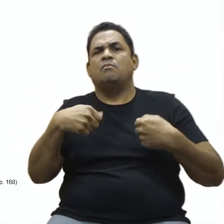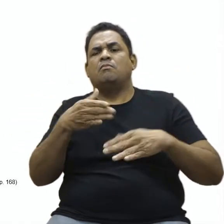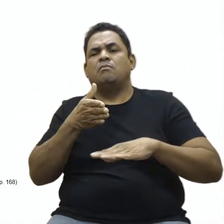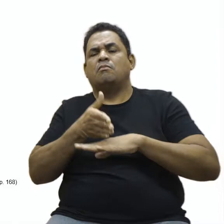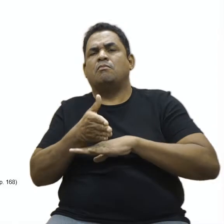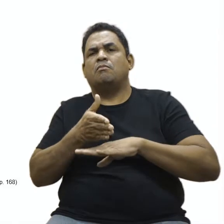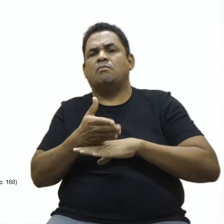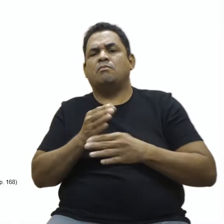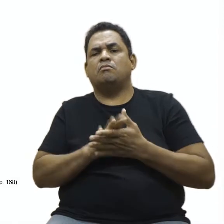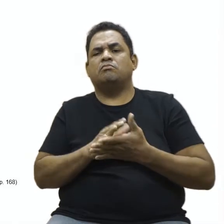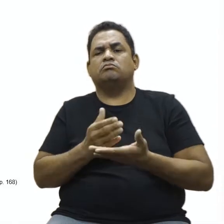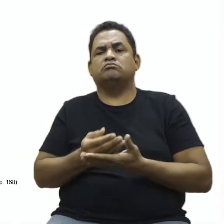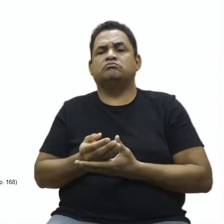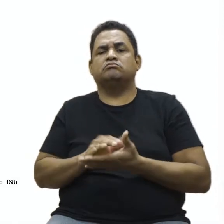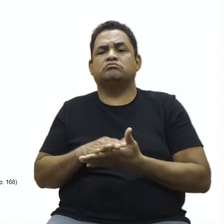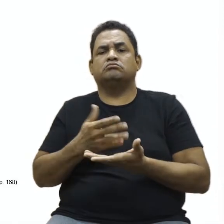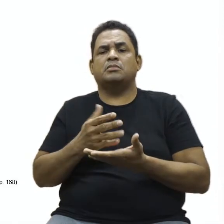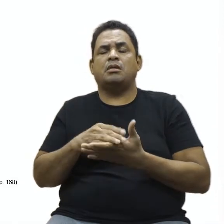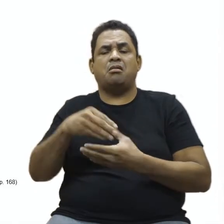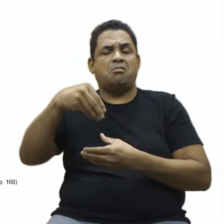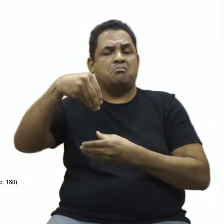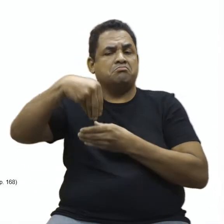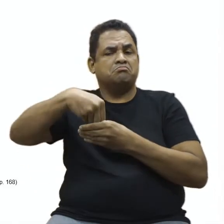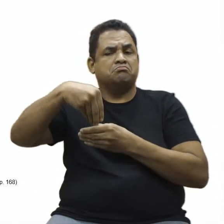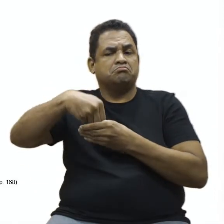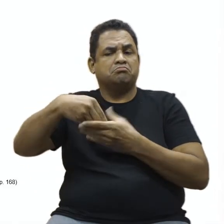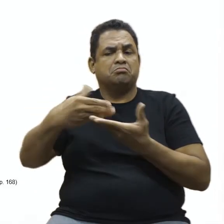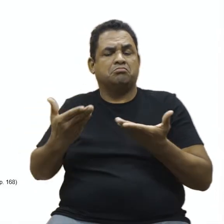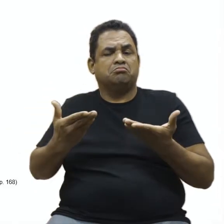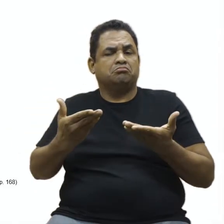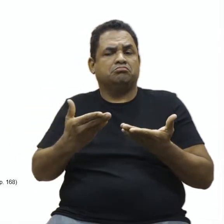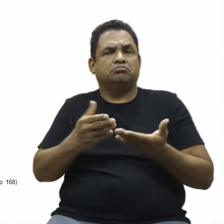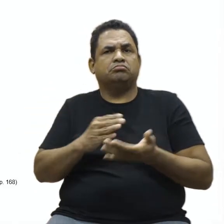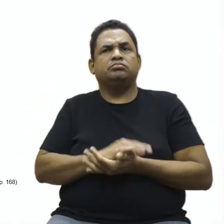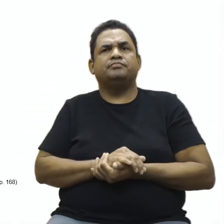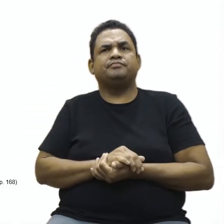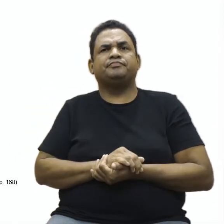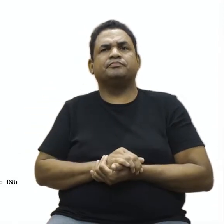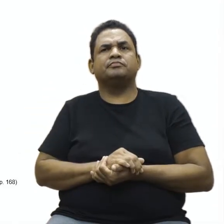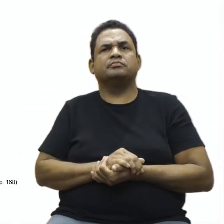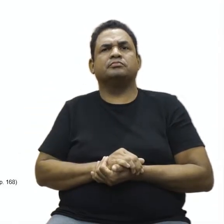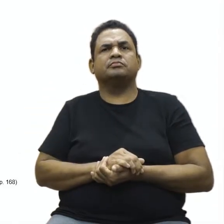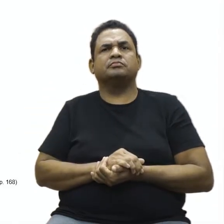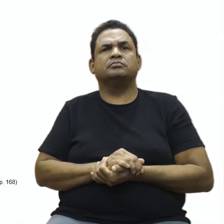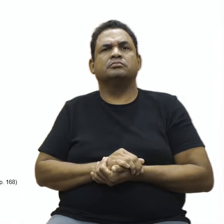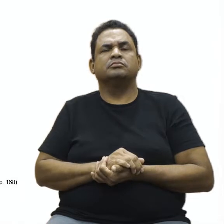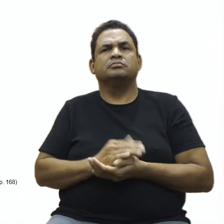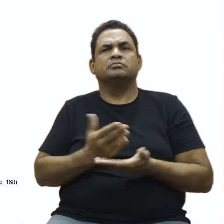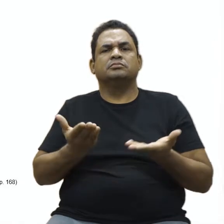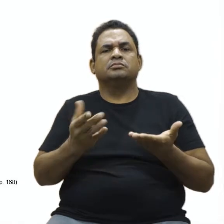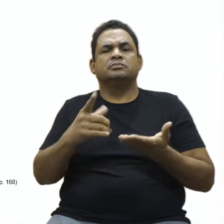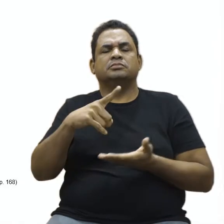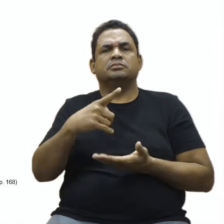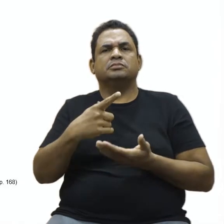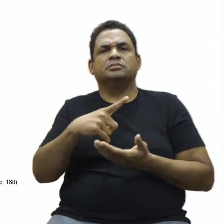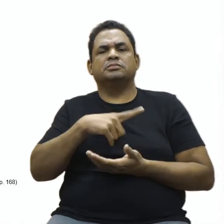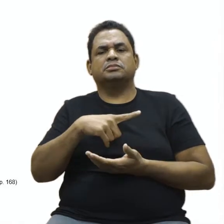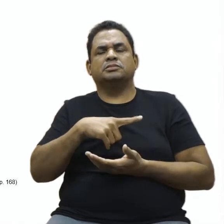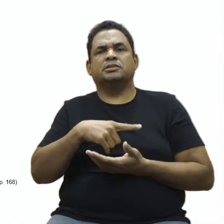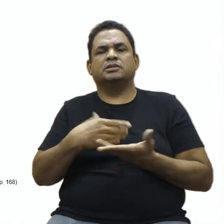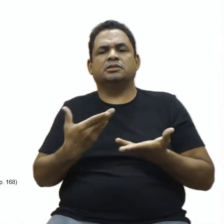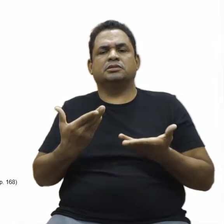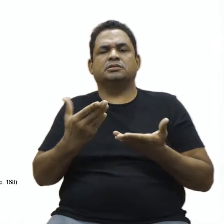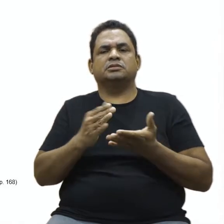então, elegendo esses representantes que eu, né, a maioria escolhe, e essas pessoas vão estar